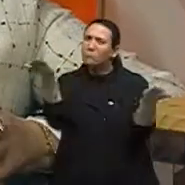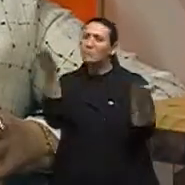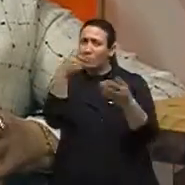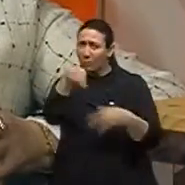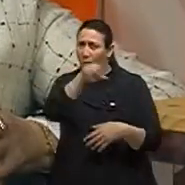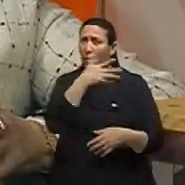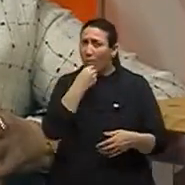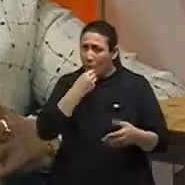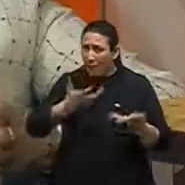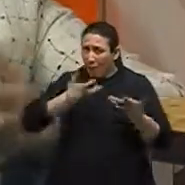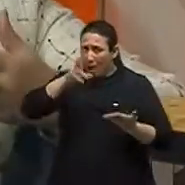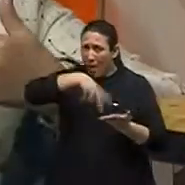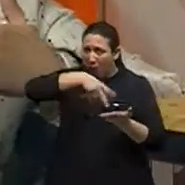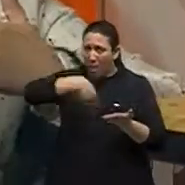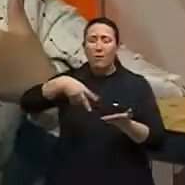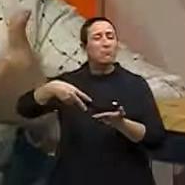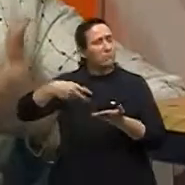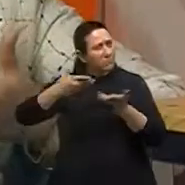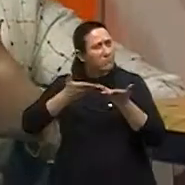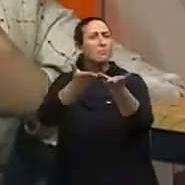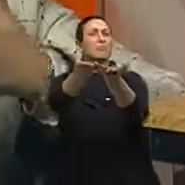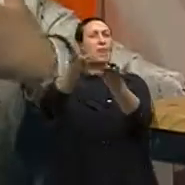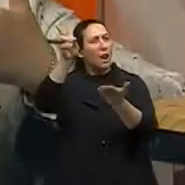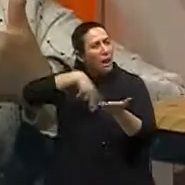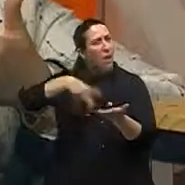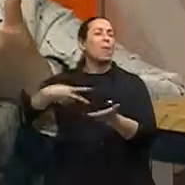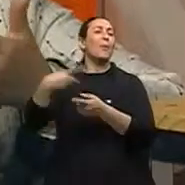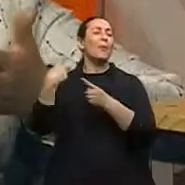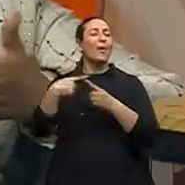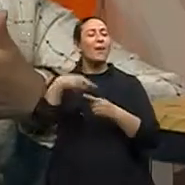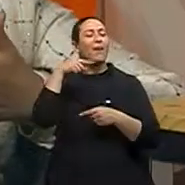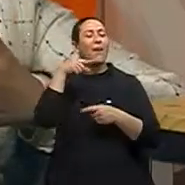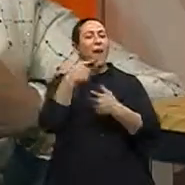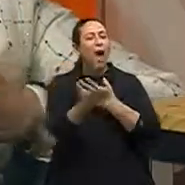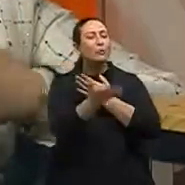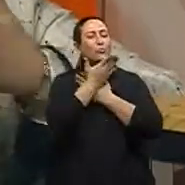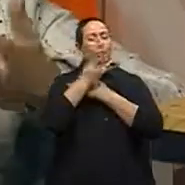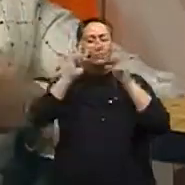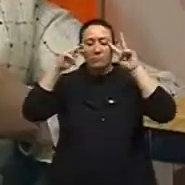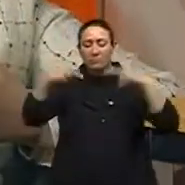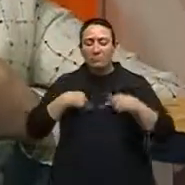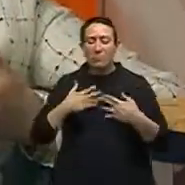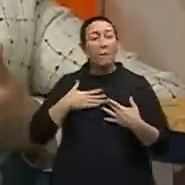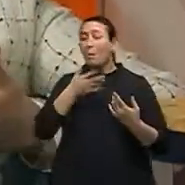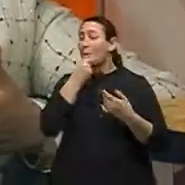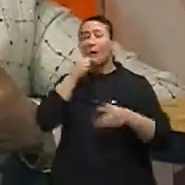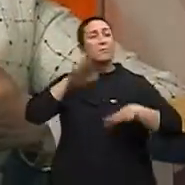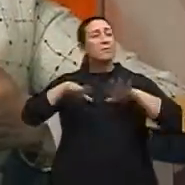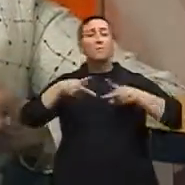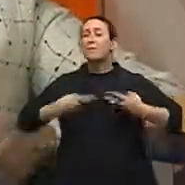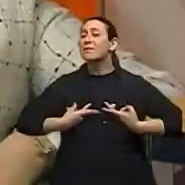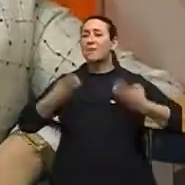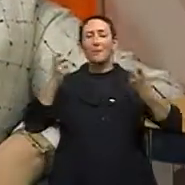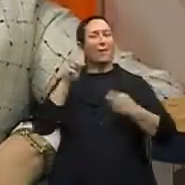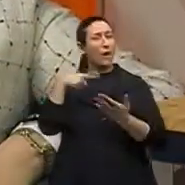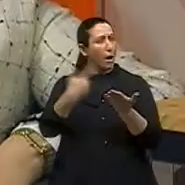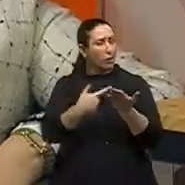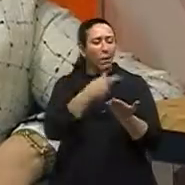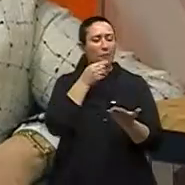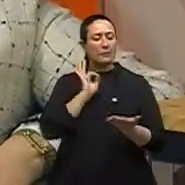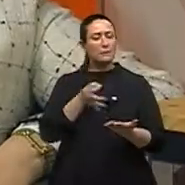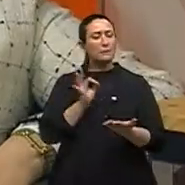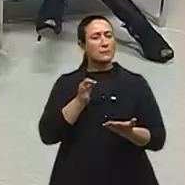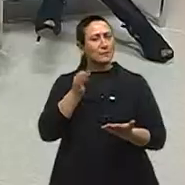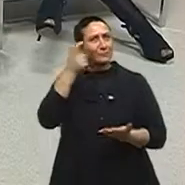queira se interar um pouquinho mais sobre o seu mundo subjetivo sobre o que muitas vezes ele não tá se dando conta nesse livro ele vai encontrar muitas